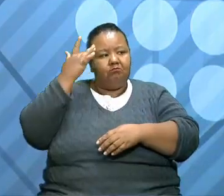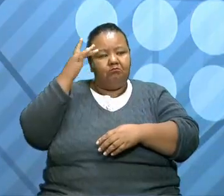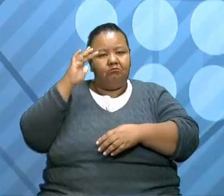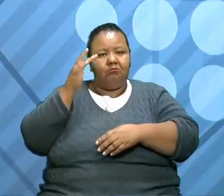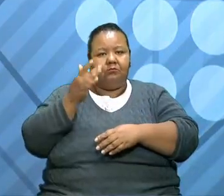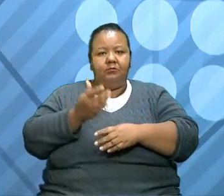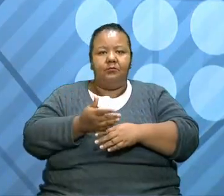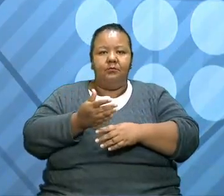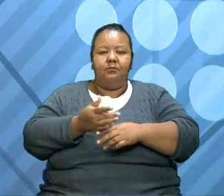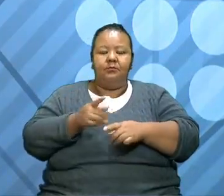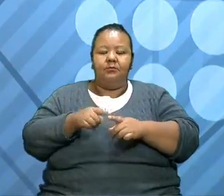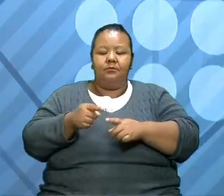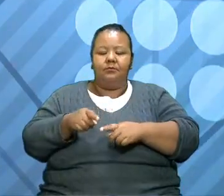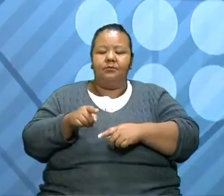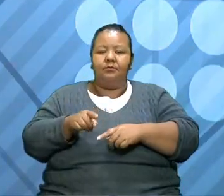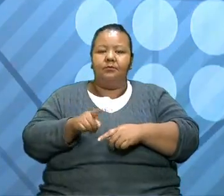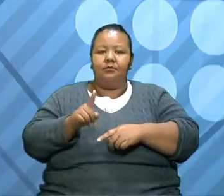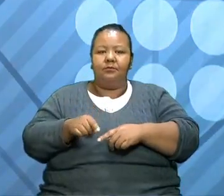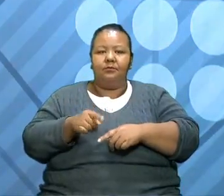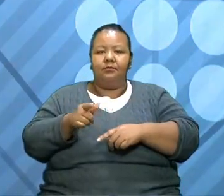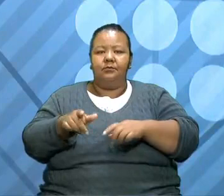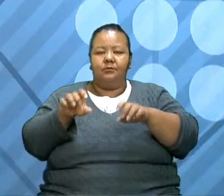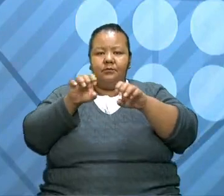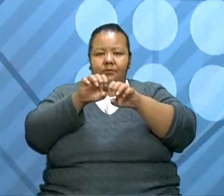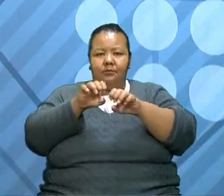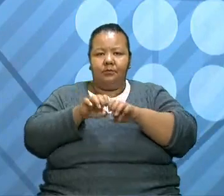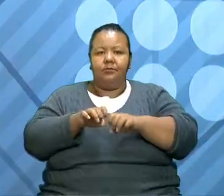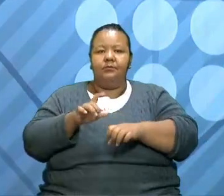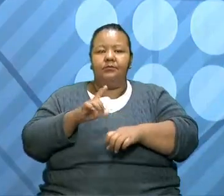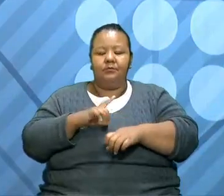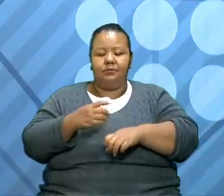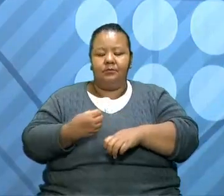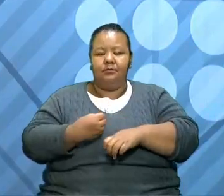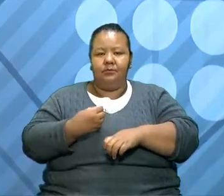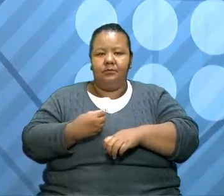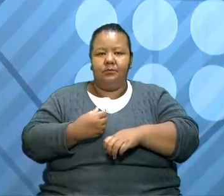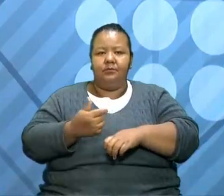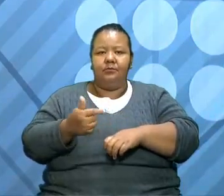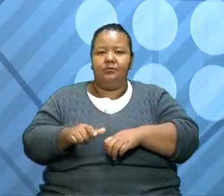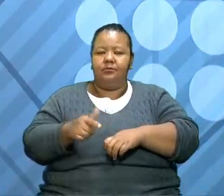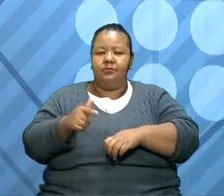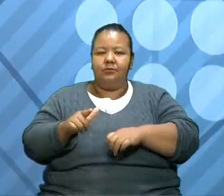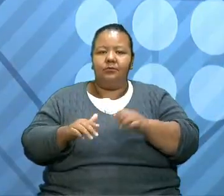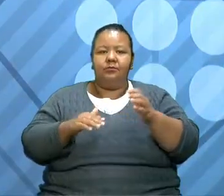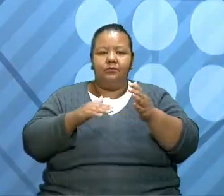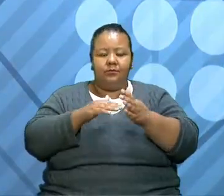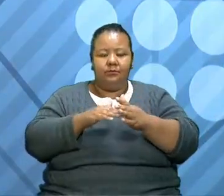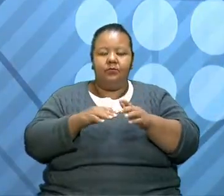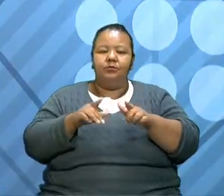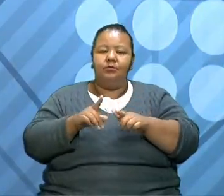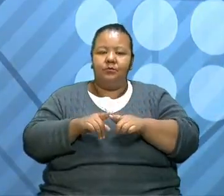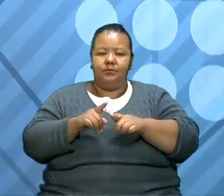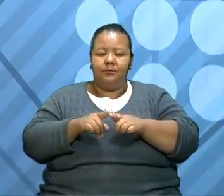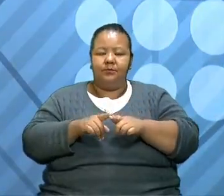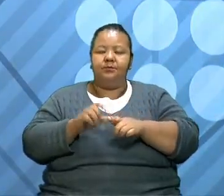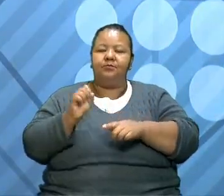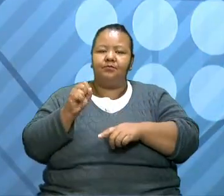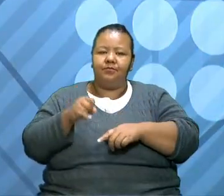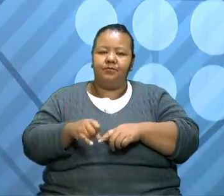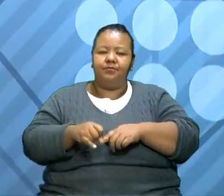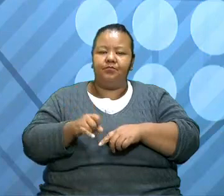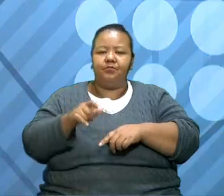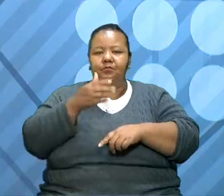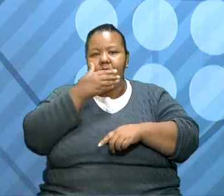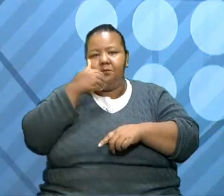outra categoria. Mas que essa estrutura existe, existe. A estrutura sem fronteira também? Também. Então, assim, qual